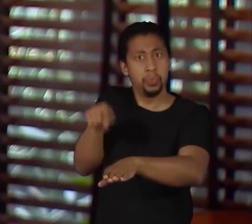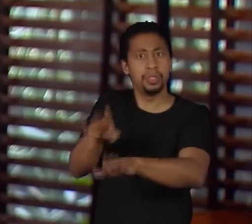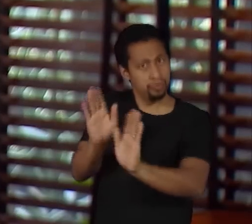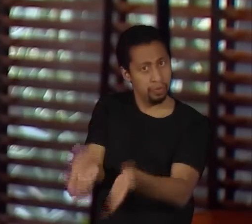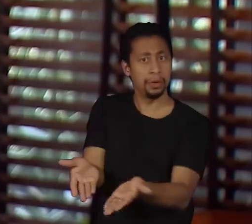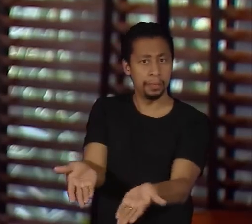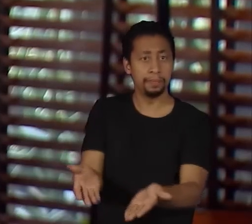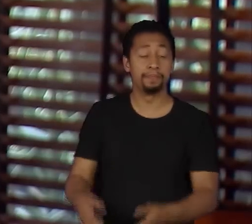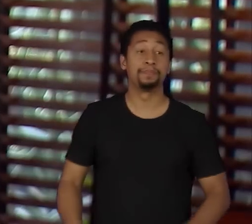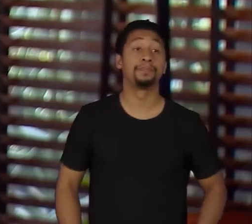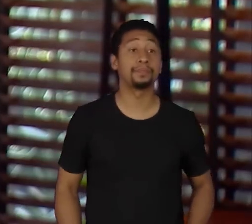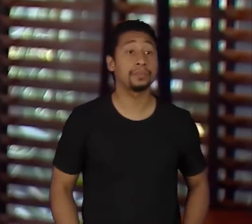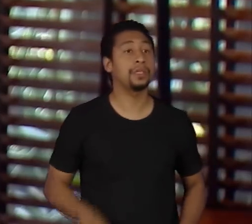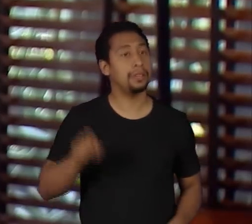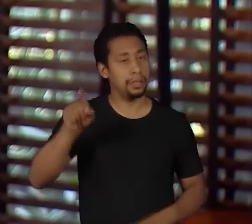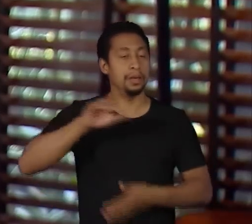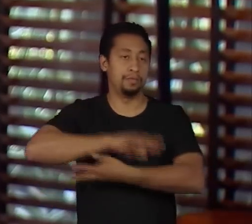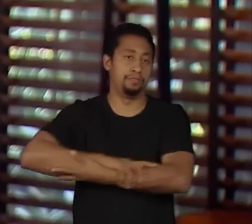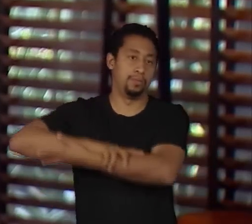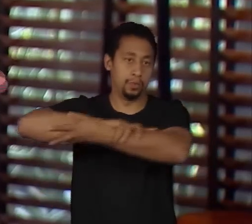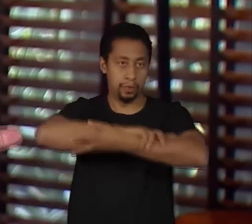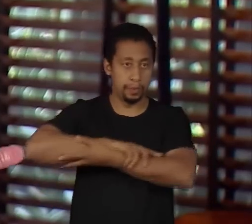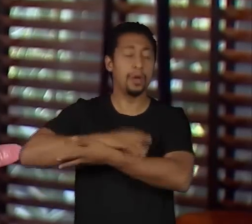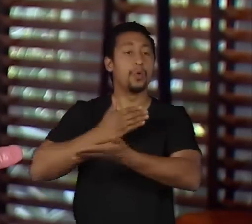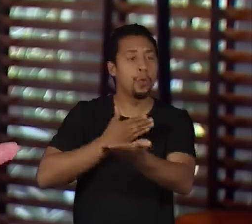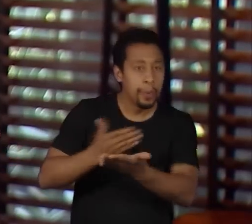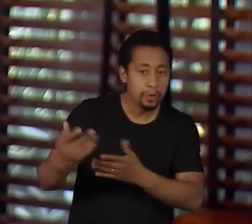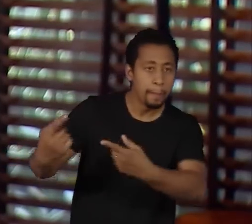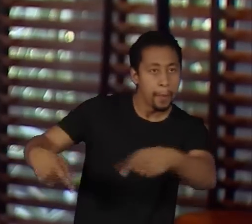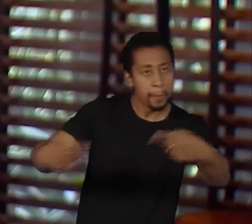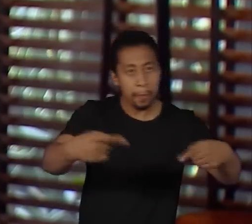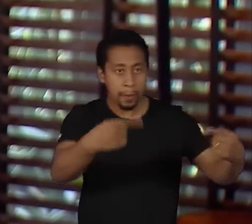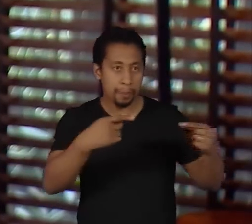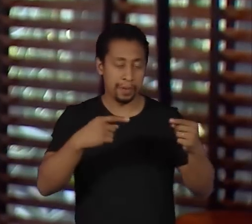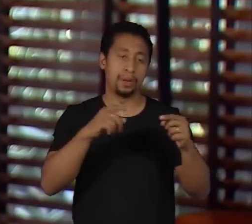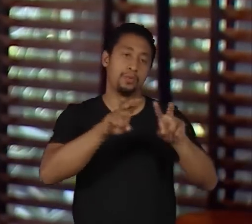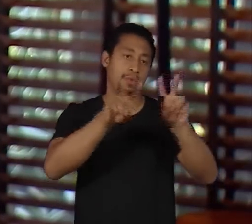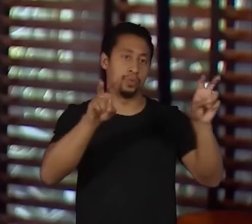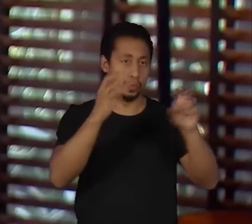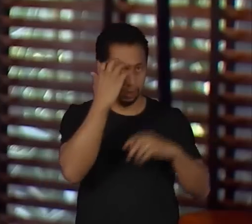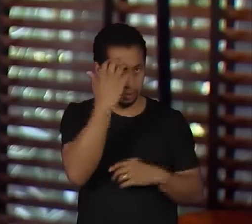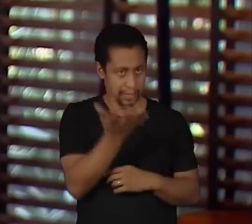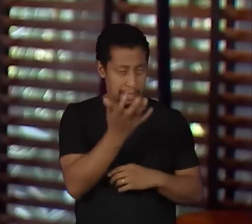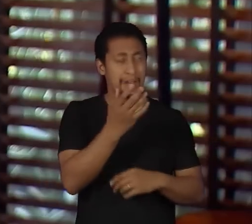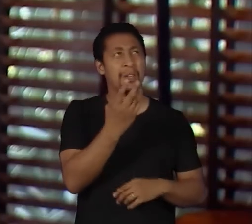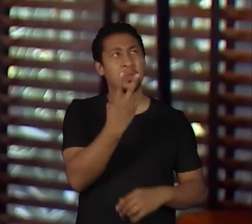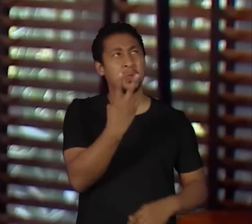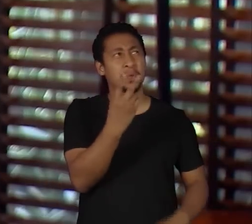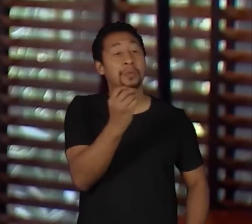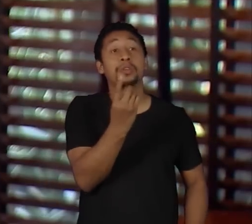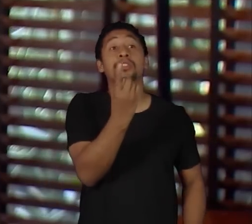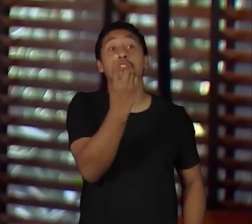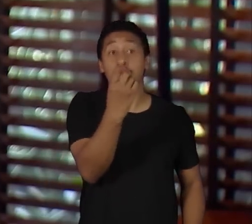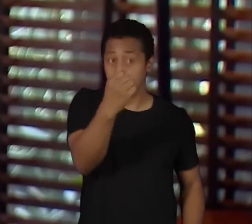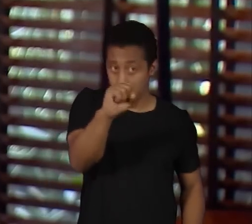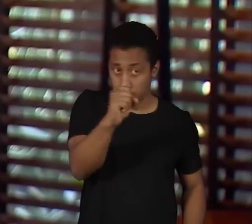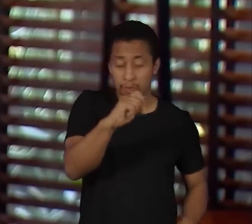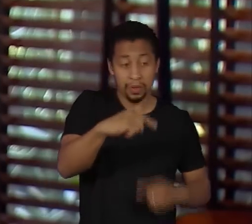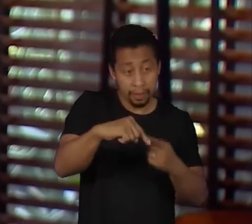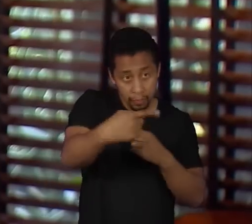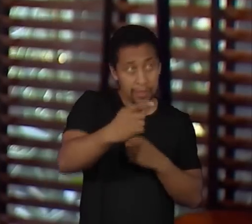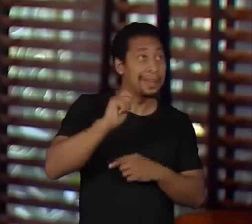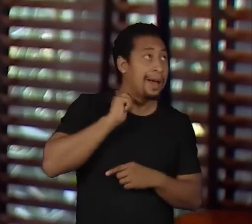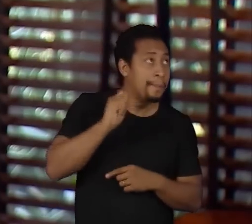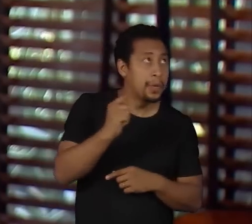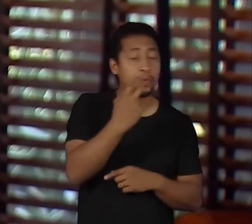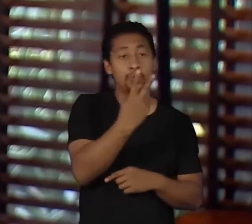o projeto de regulamentação da inteligência artificial em 2018. 21 de abril de 2021, ela tornou público.